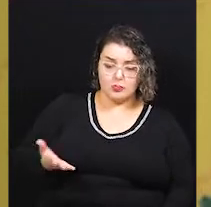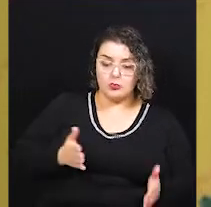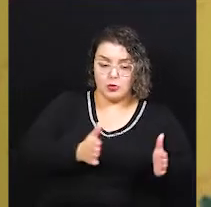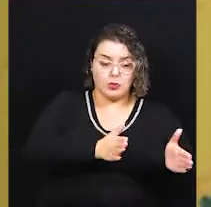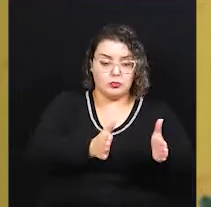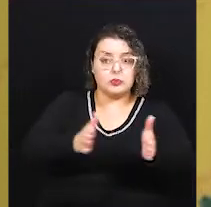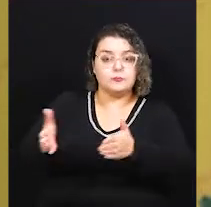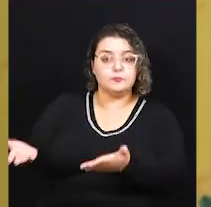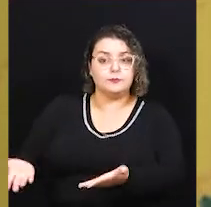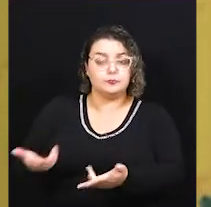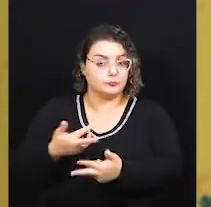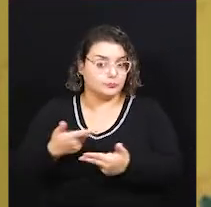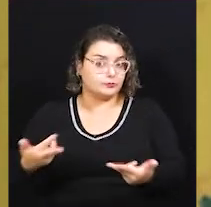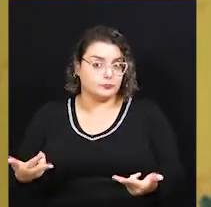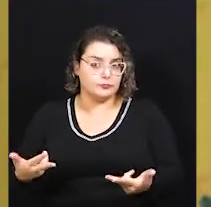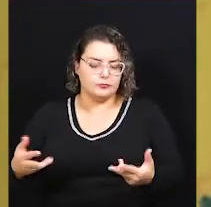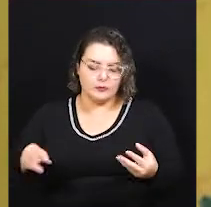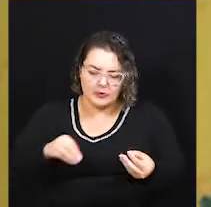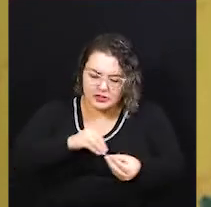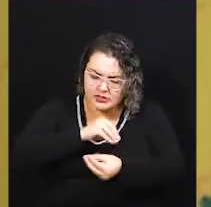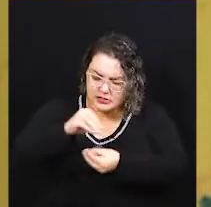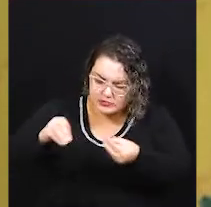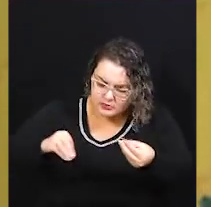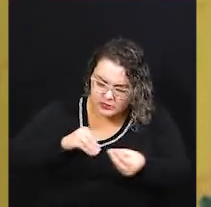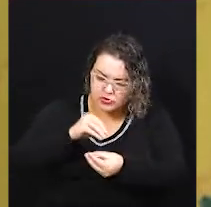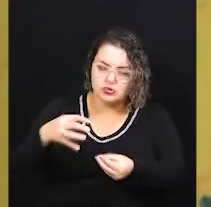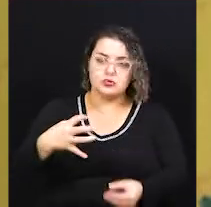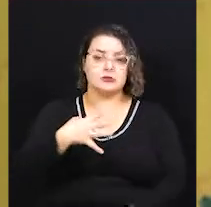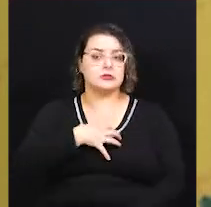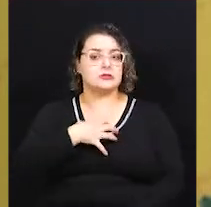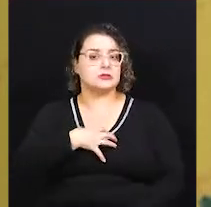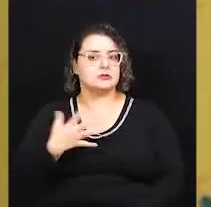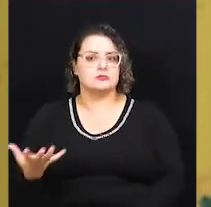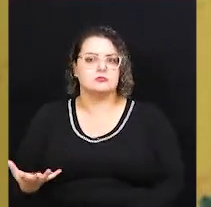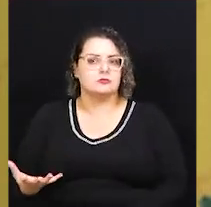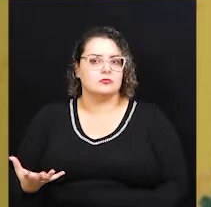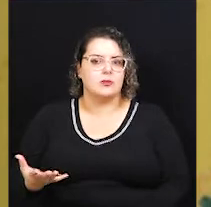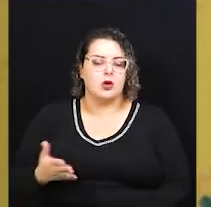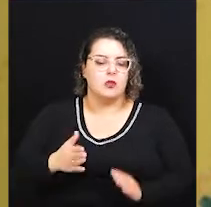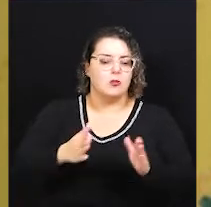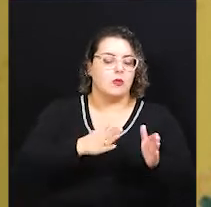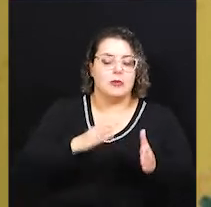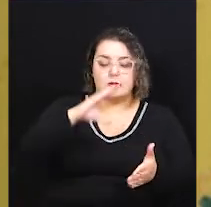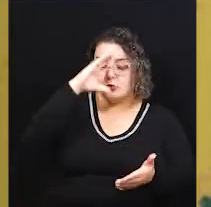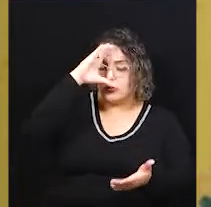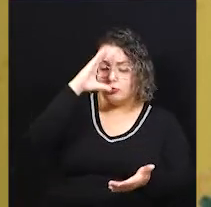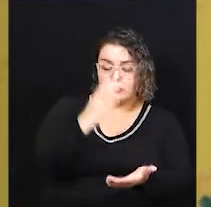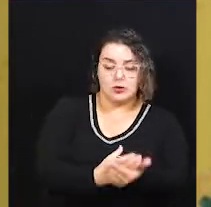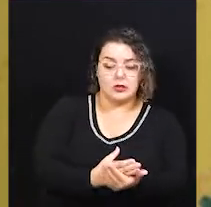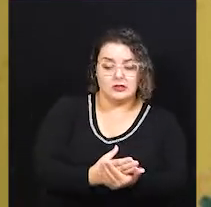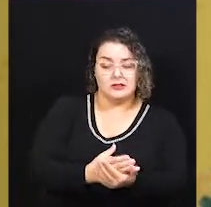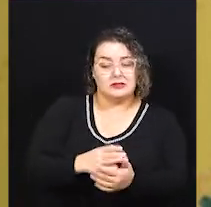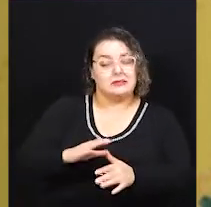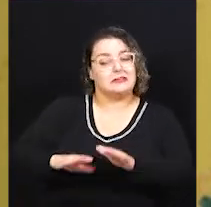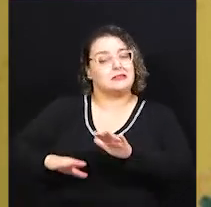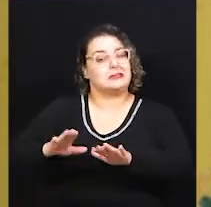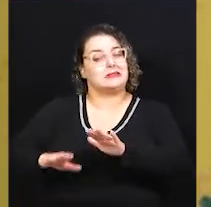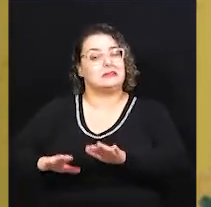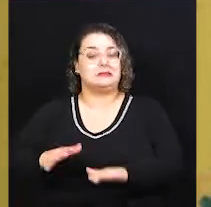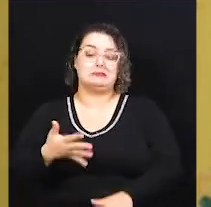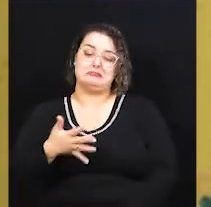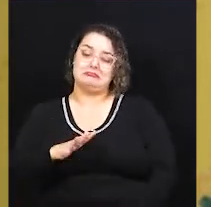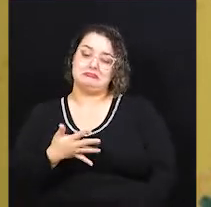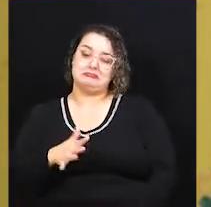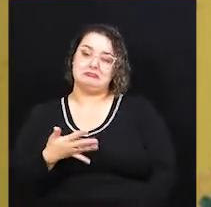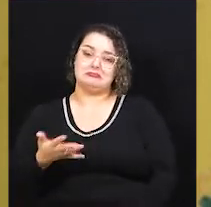por isso, né? Essa mistura aí de sentimentos, ora confiante, ora nem tão confiante